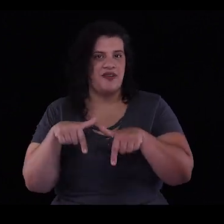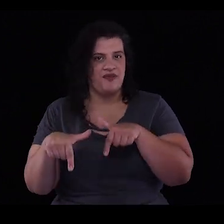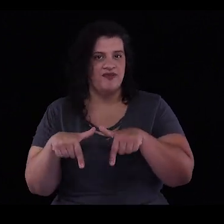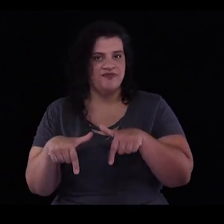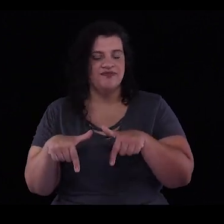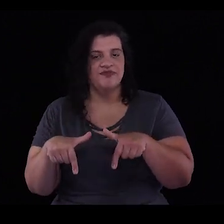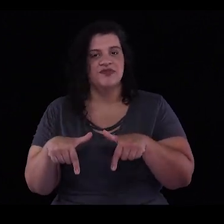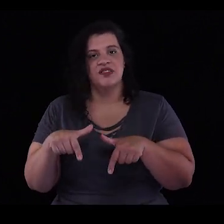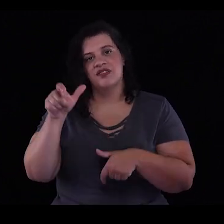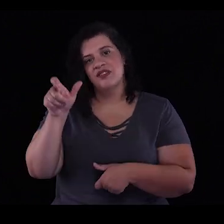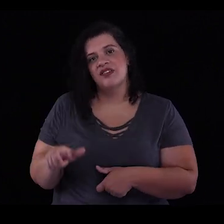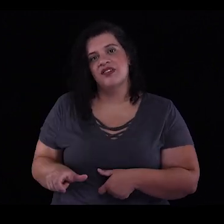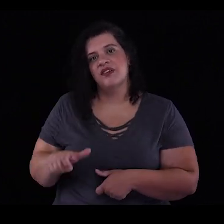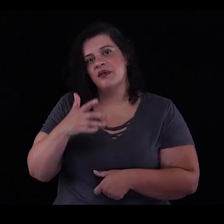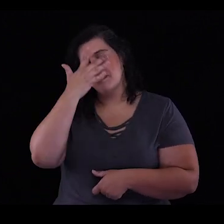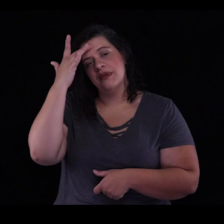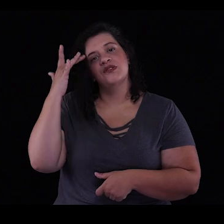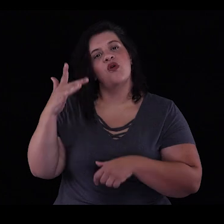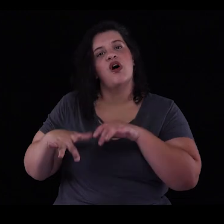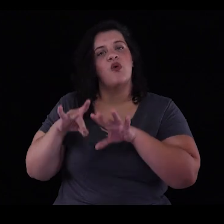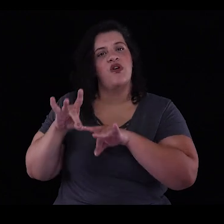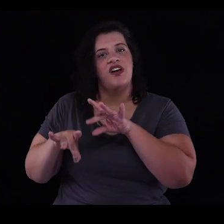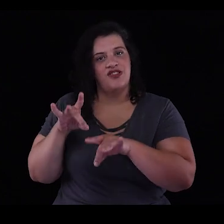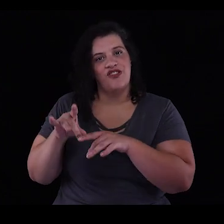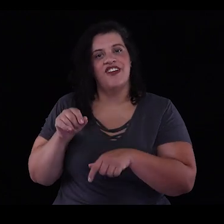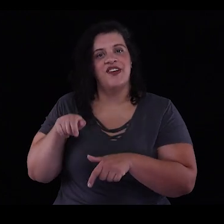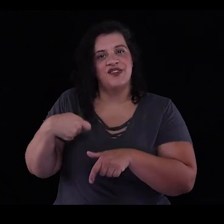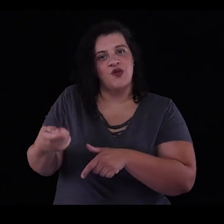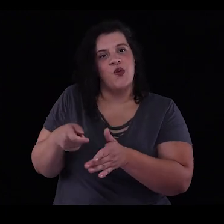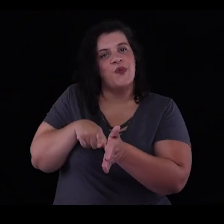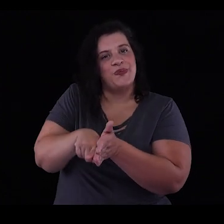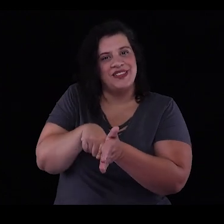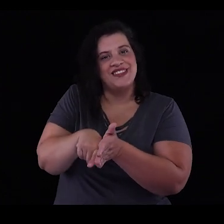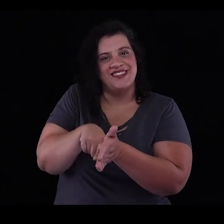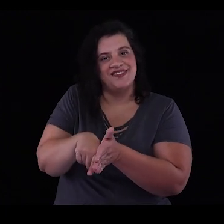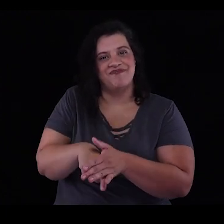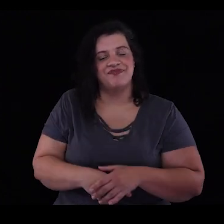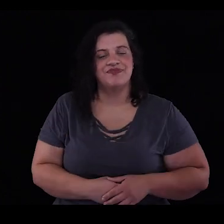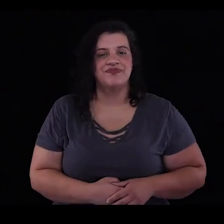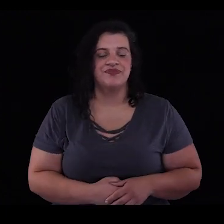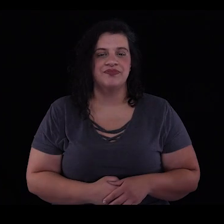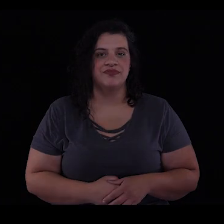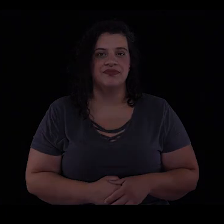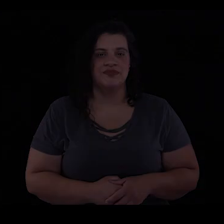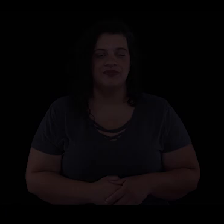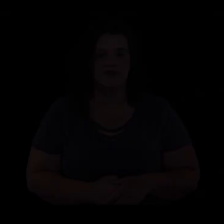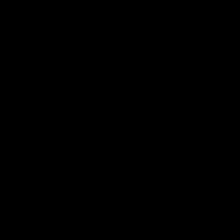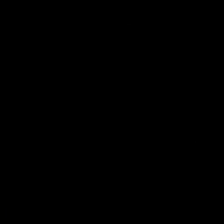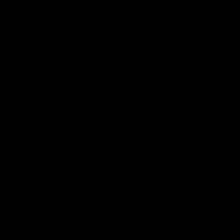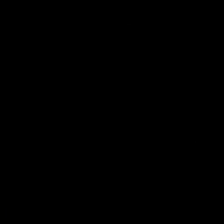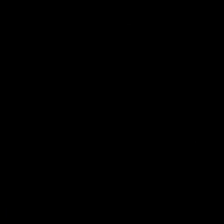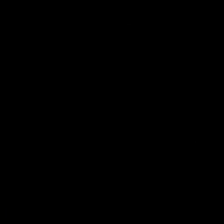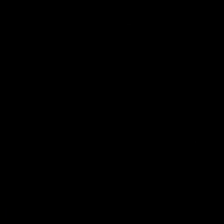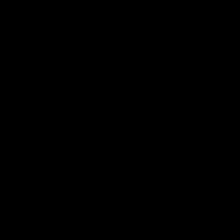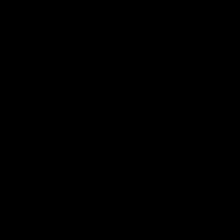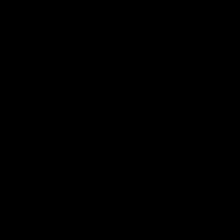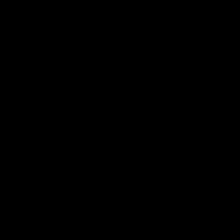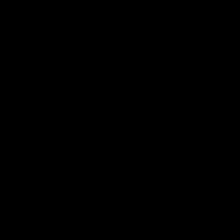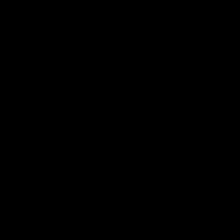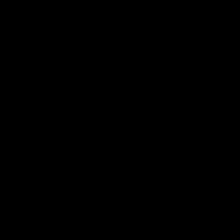associada, né, ao ofício de uma pessoa que faz curadoria. Fazer pesquisa.